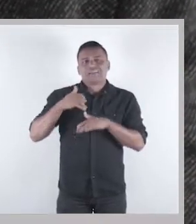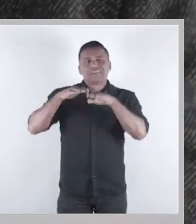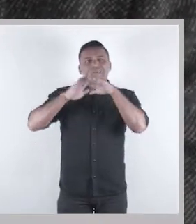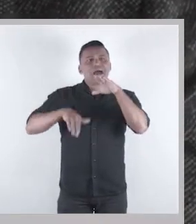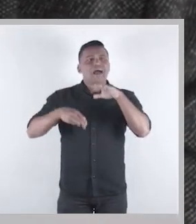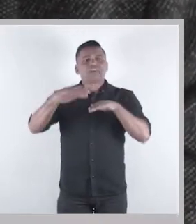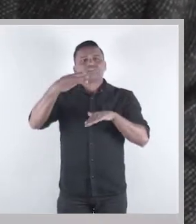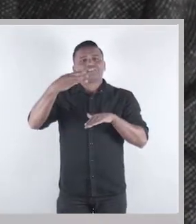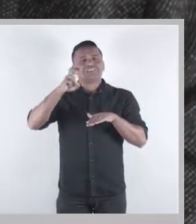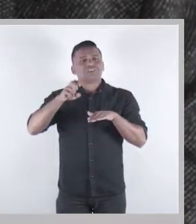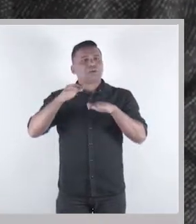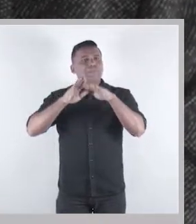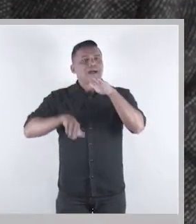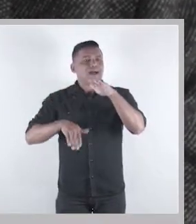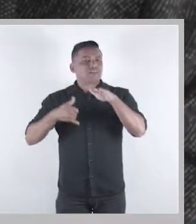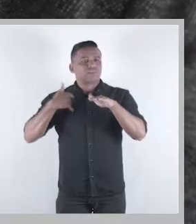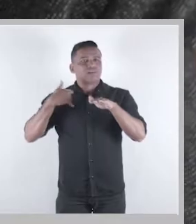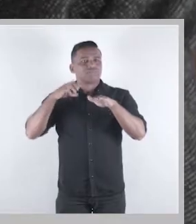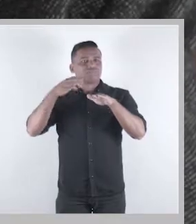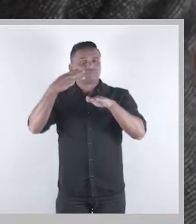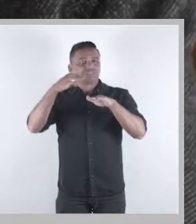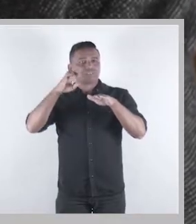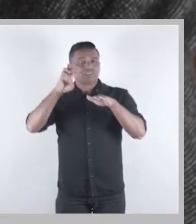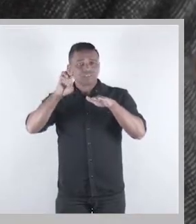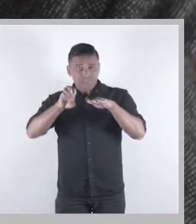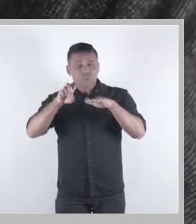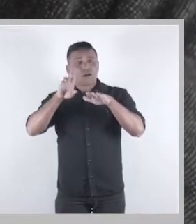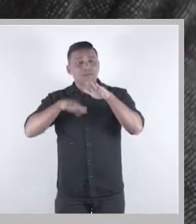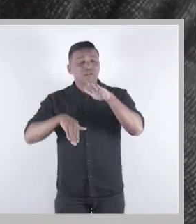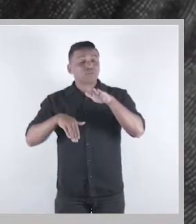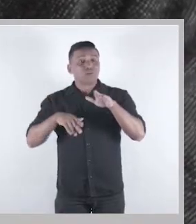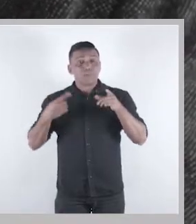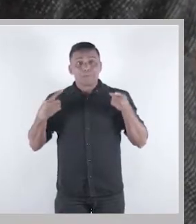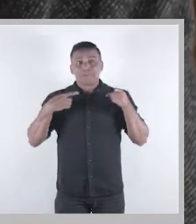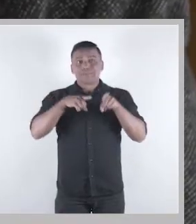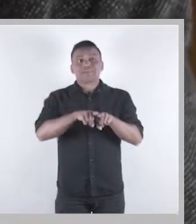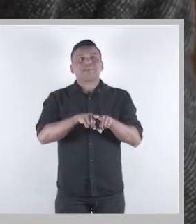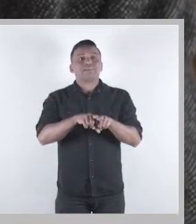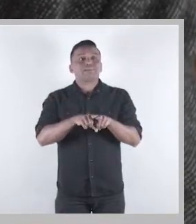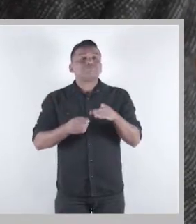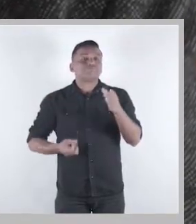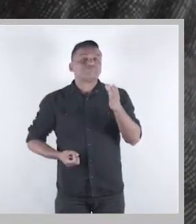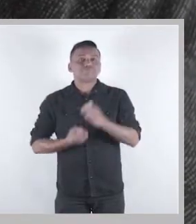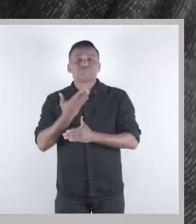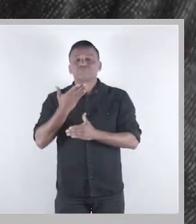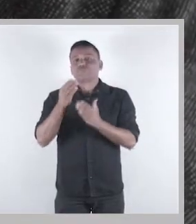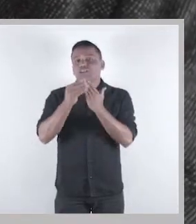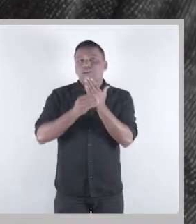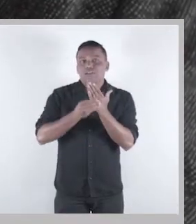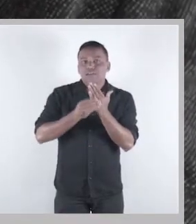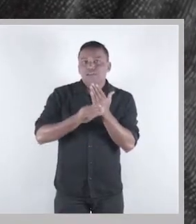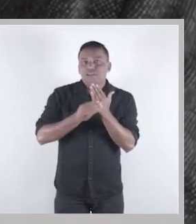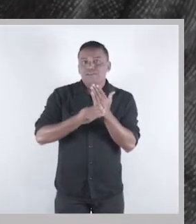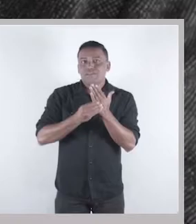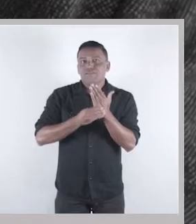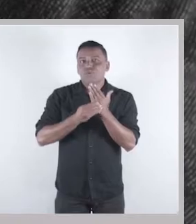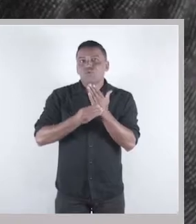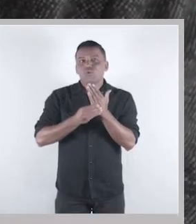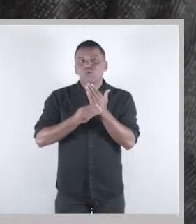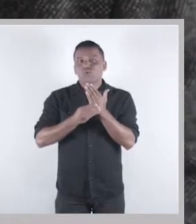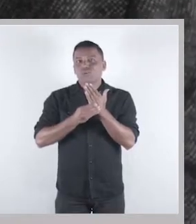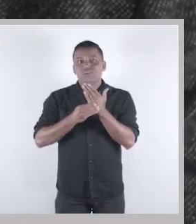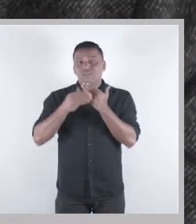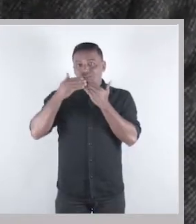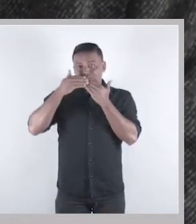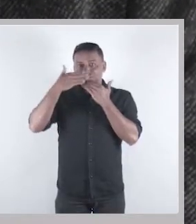parceria foi esse o livro né é fora do alcance e aqui também uma edição é de língua é português